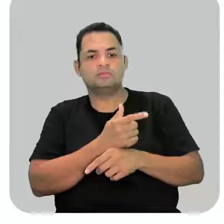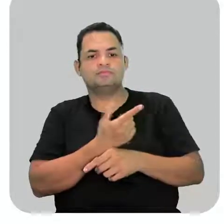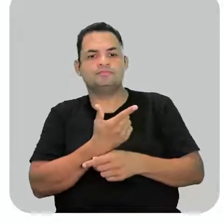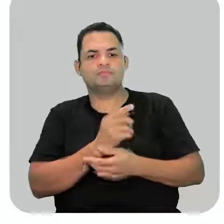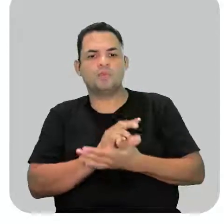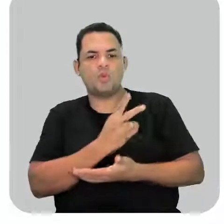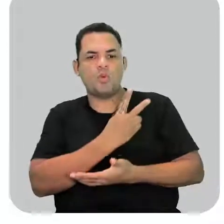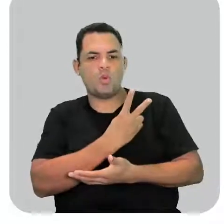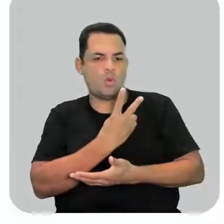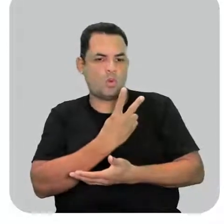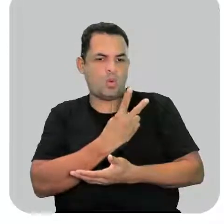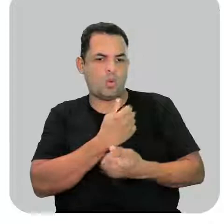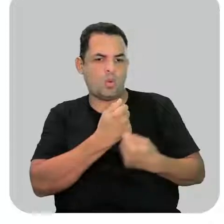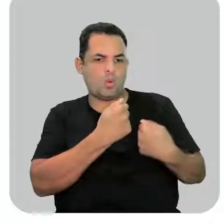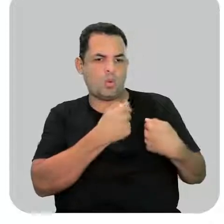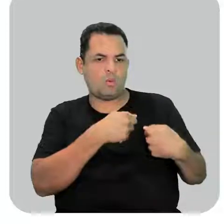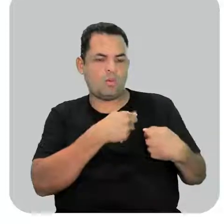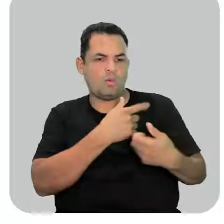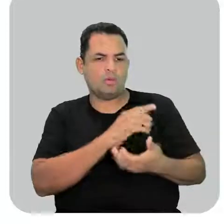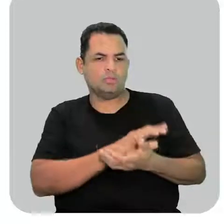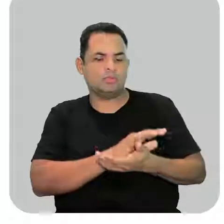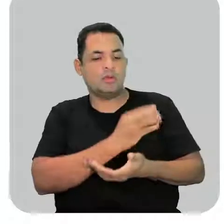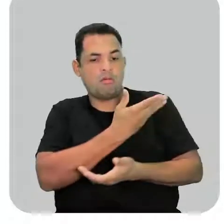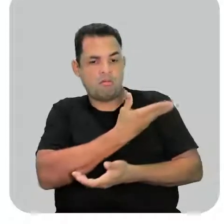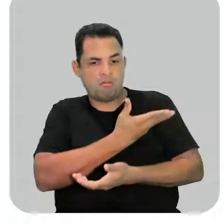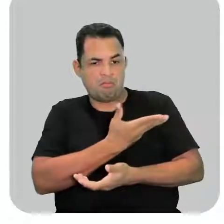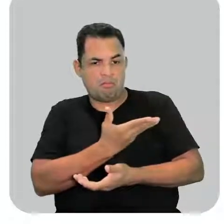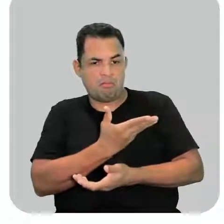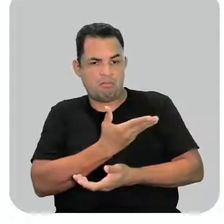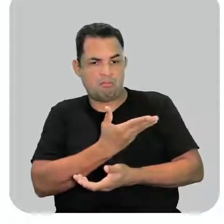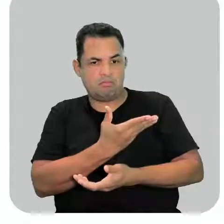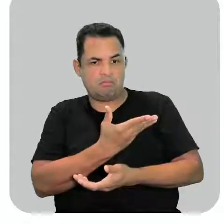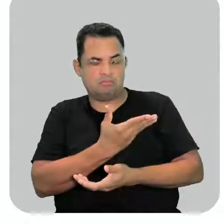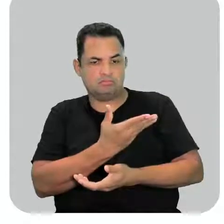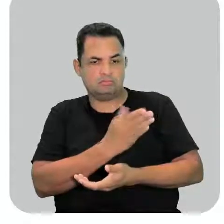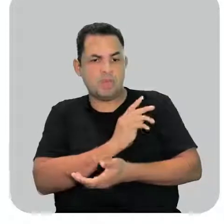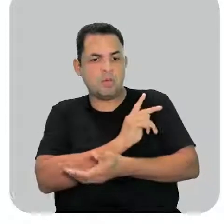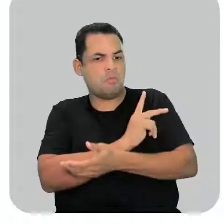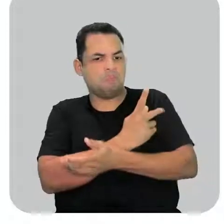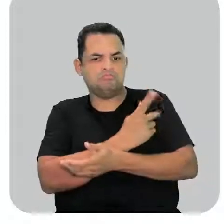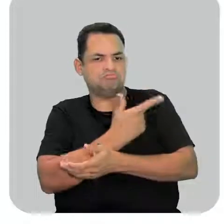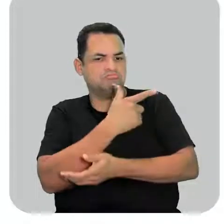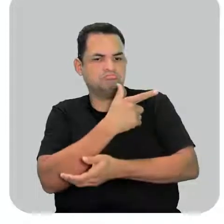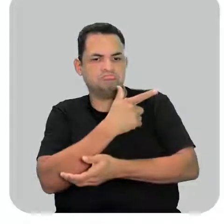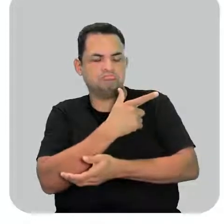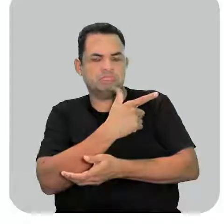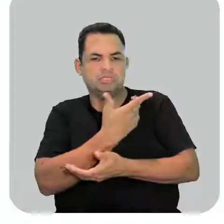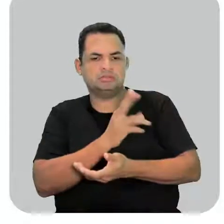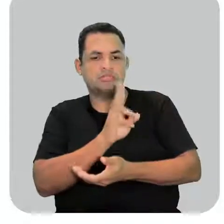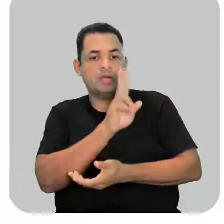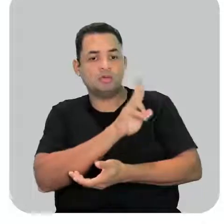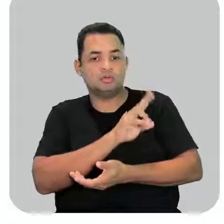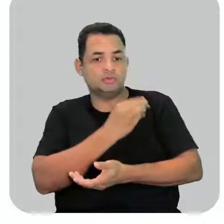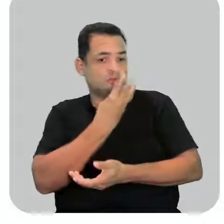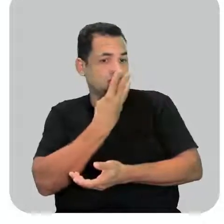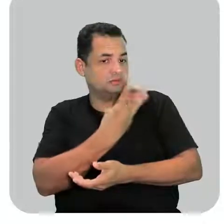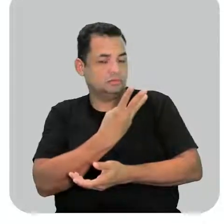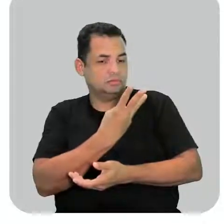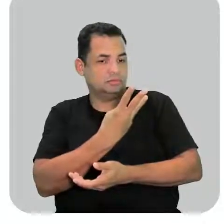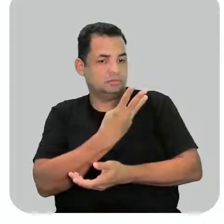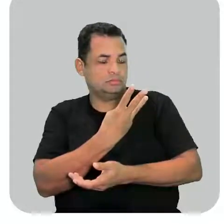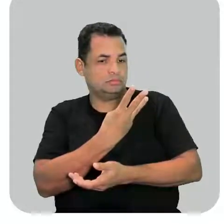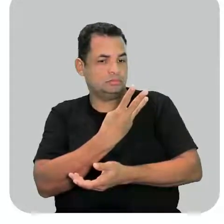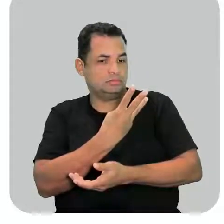Os outros 2 eu posso colocar nesse daqui. Acabou os hidrogênios, eu não tenho mais, eu já usei 3. Sendo